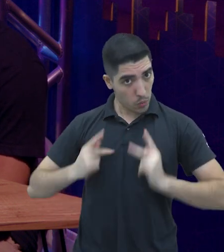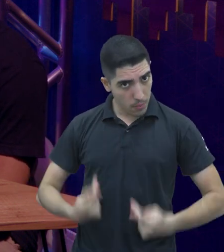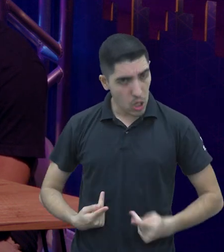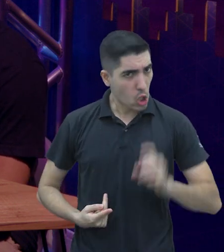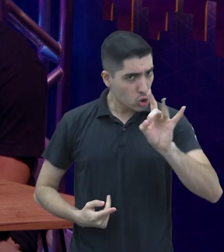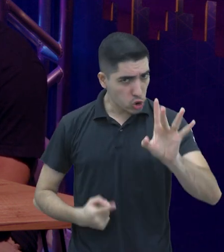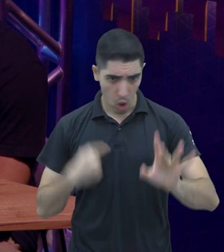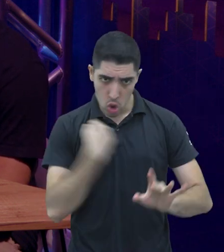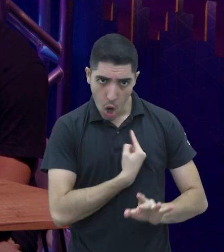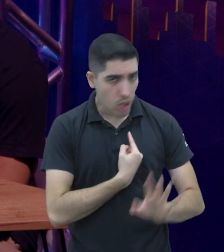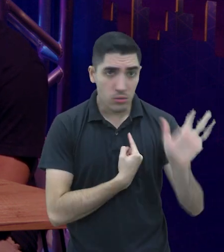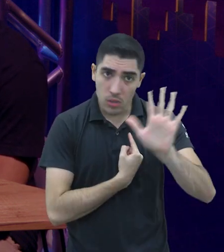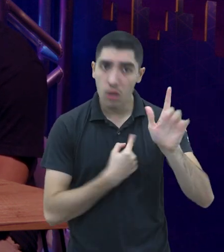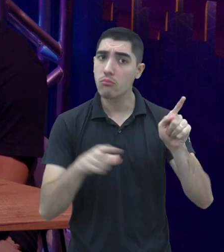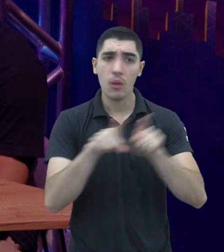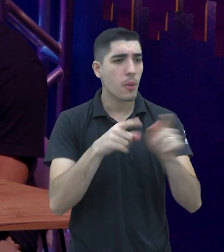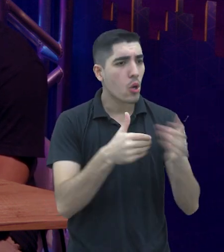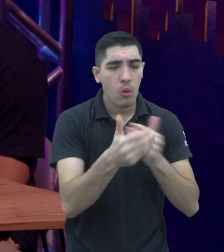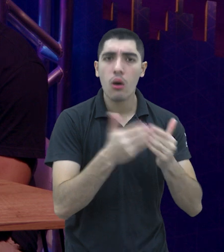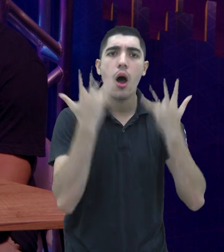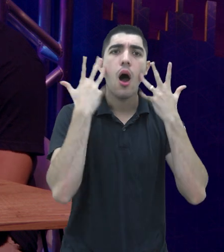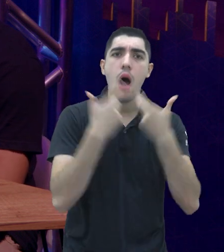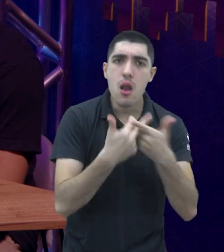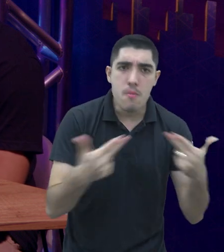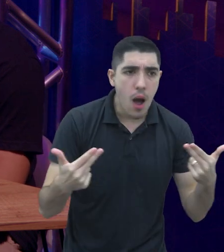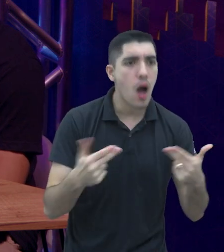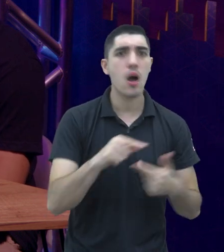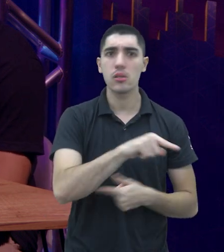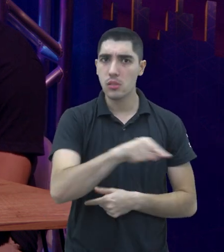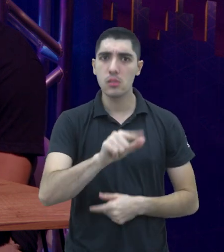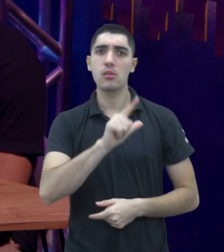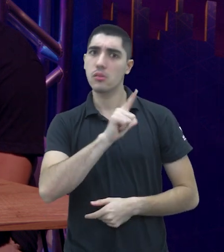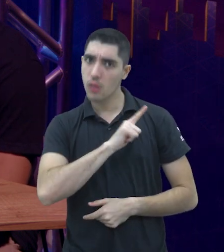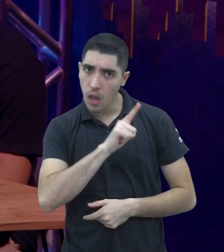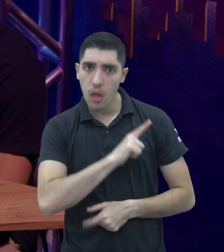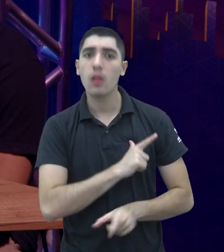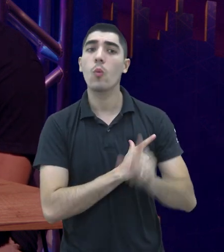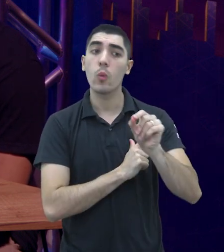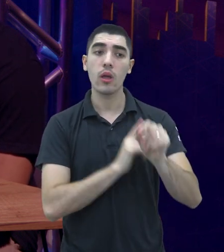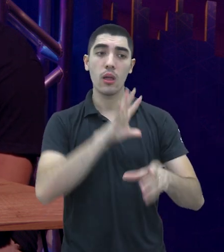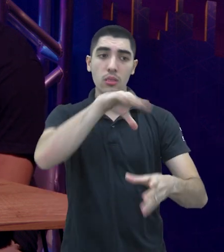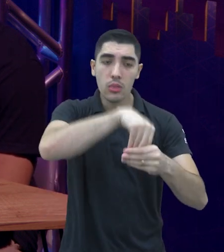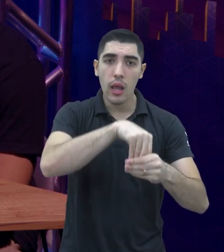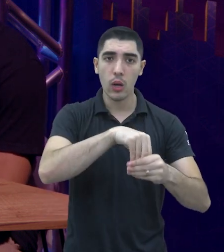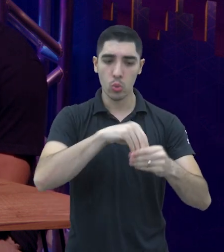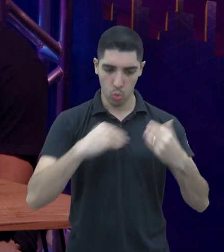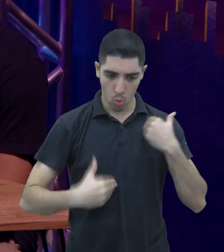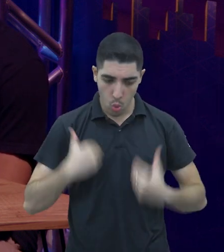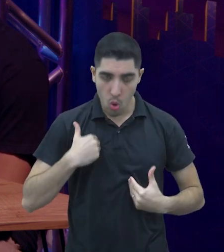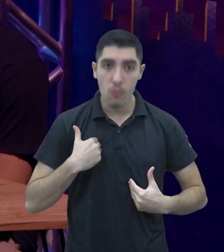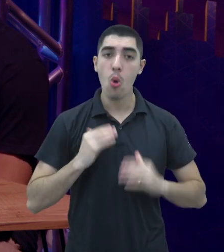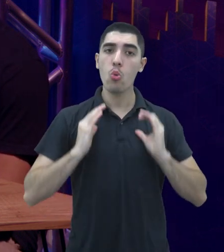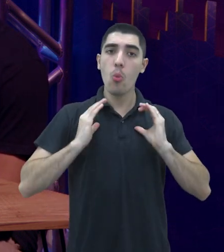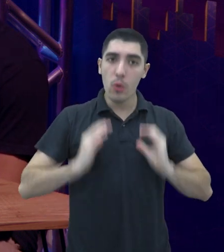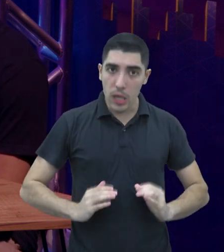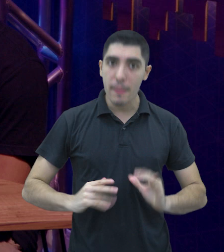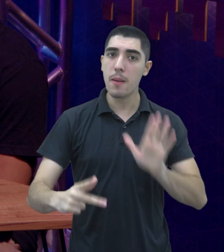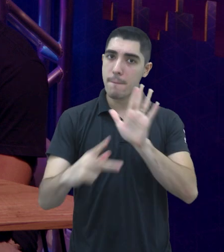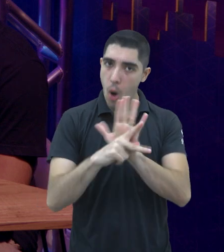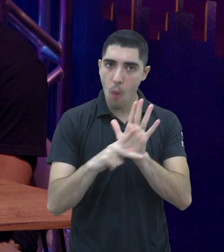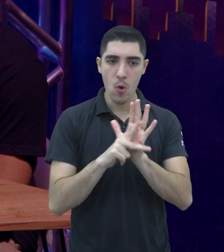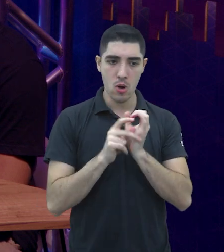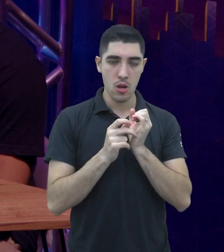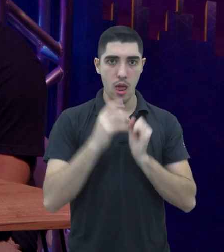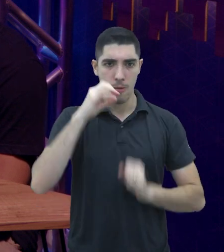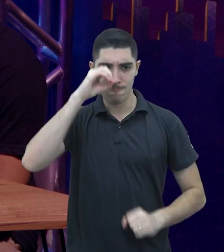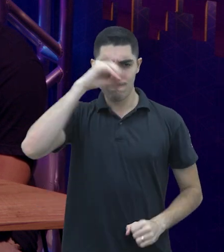e não só nós seres humanos, como qualquer ser vivo, né, animais também têm esse comportamento agressivo. Isso faz